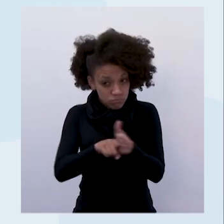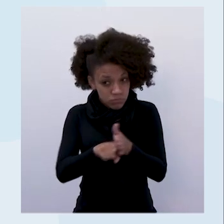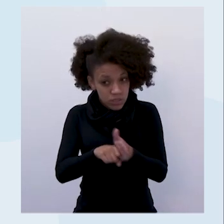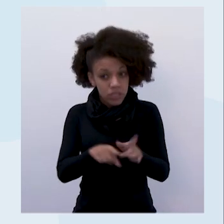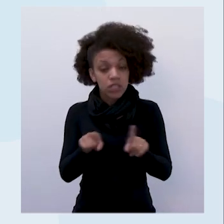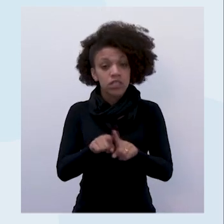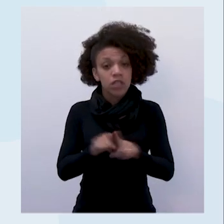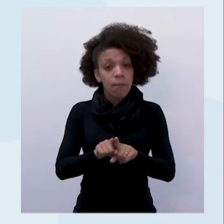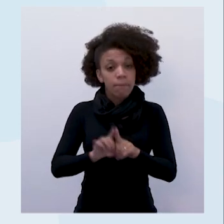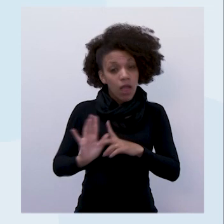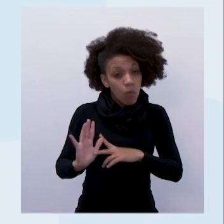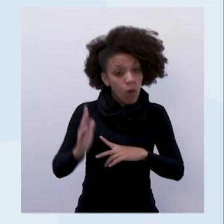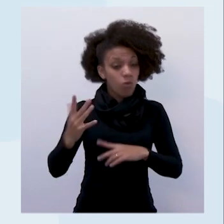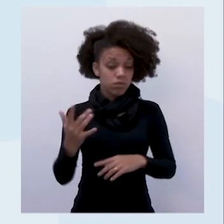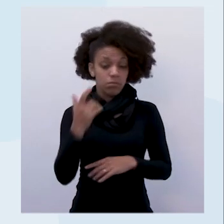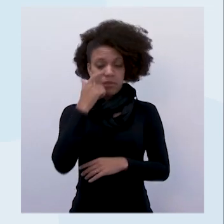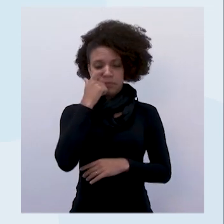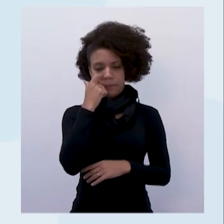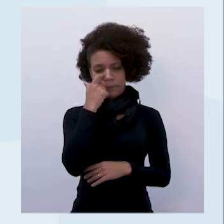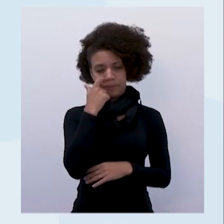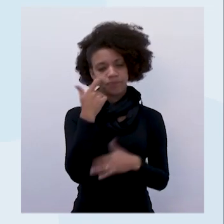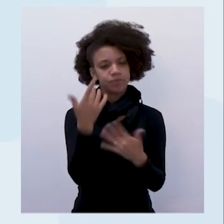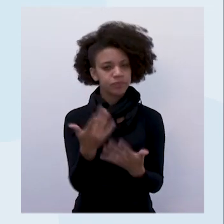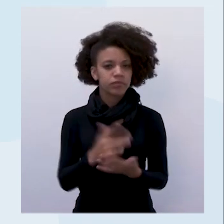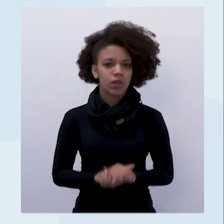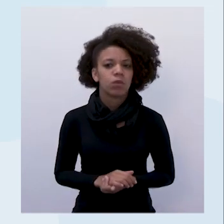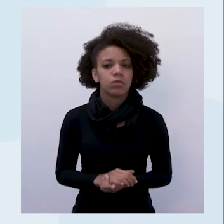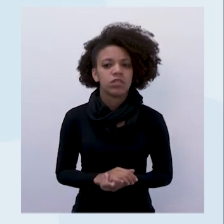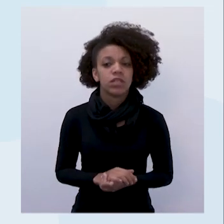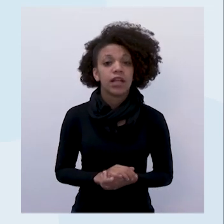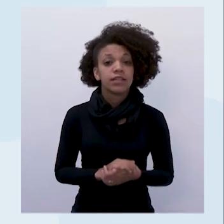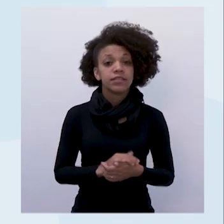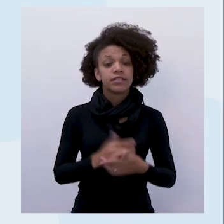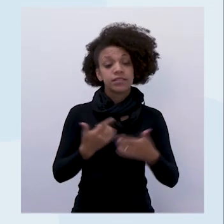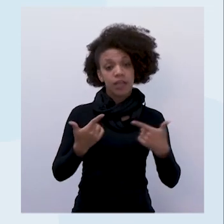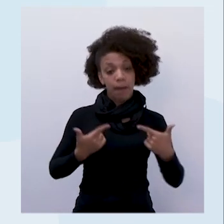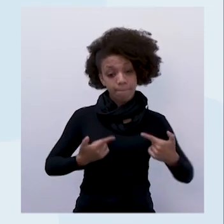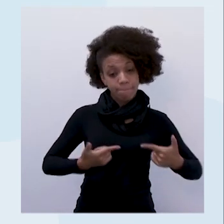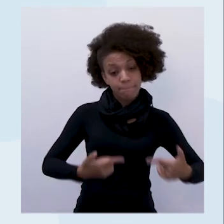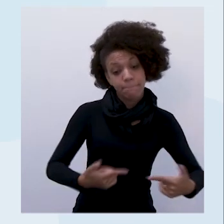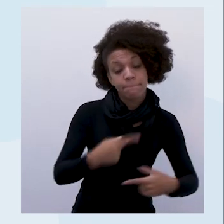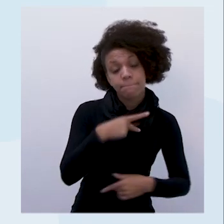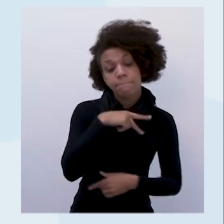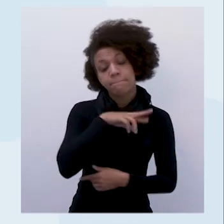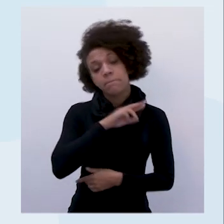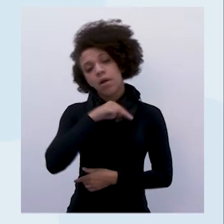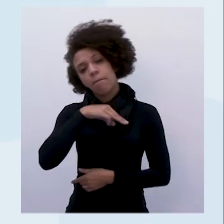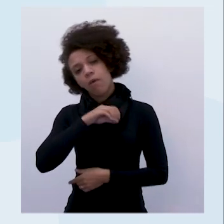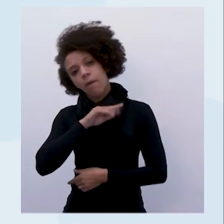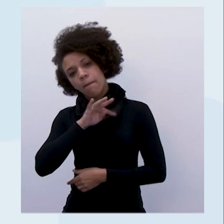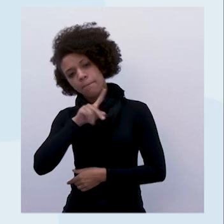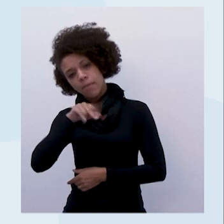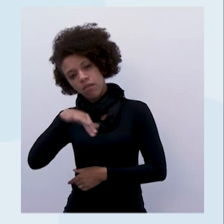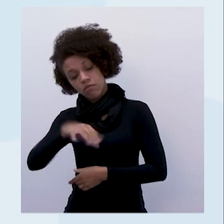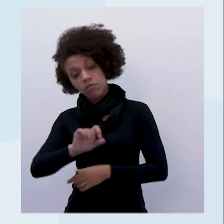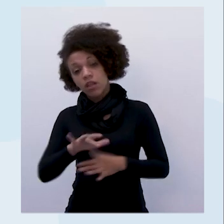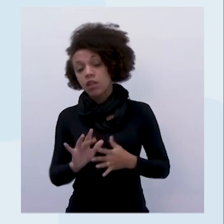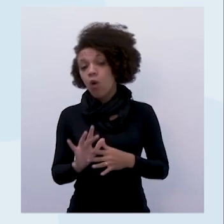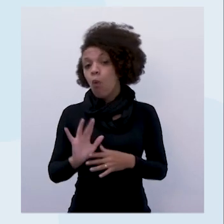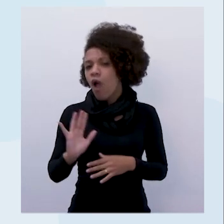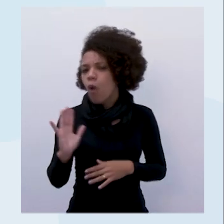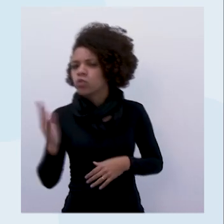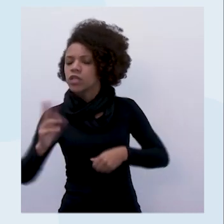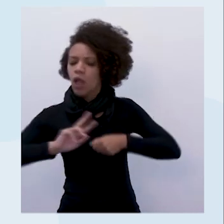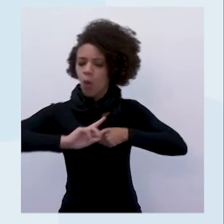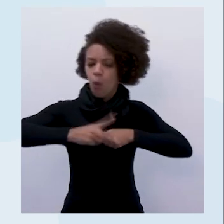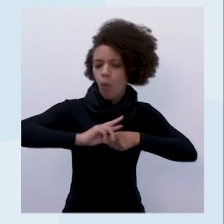a elaboração. Então, a gente está falando lá da Batalha das Termópilas, né? Causas, características e consequências.